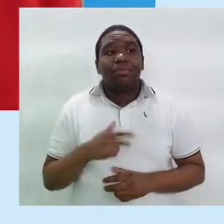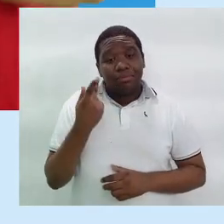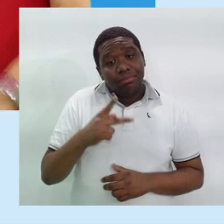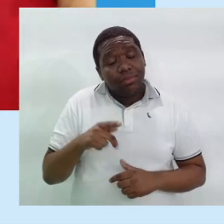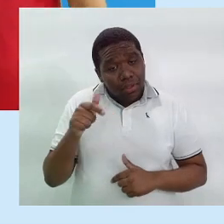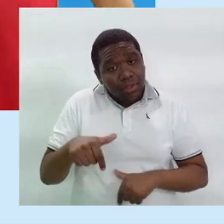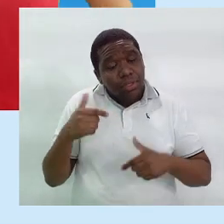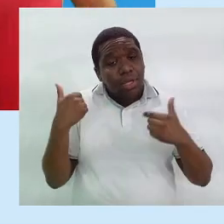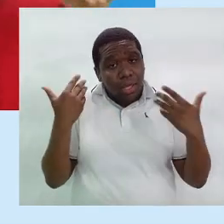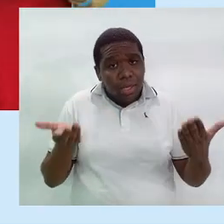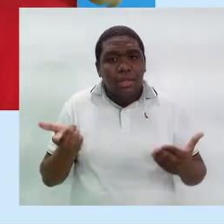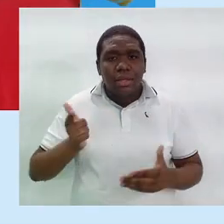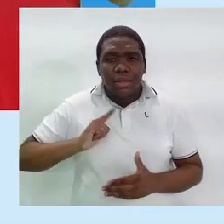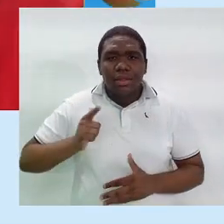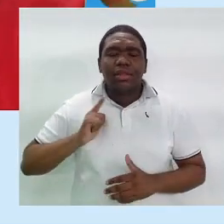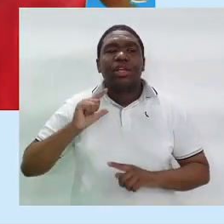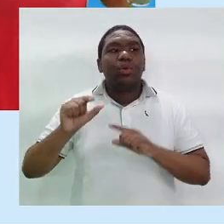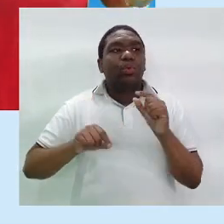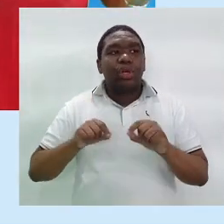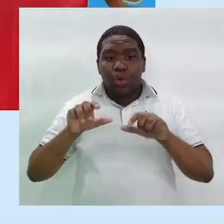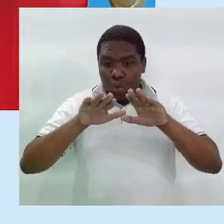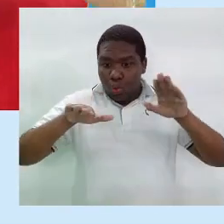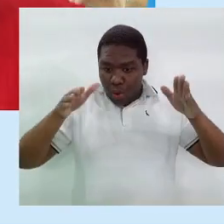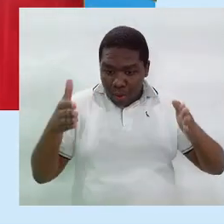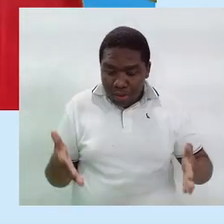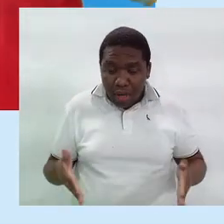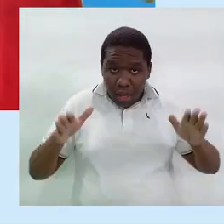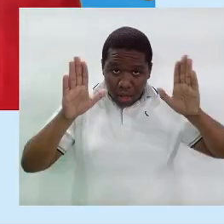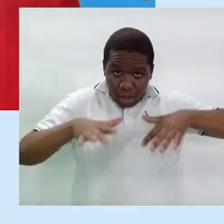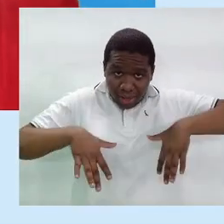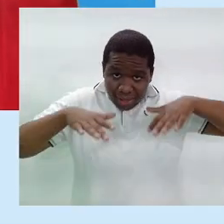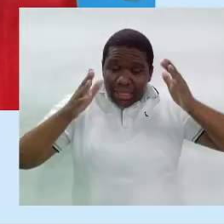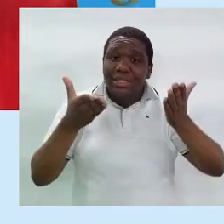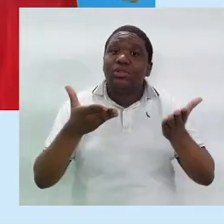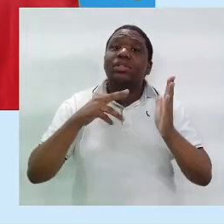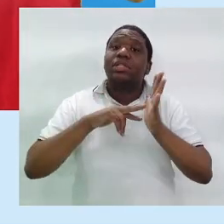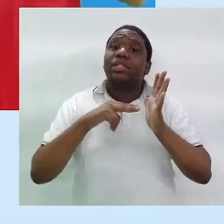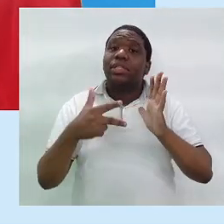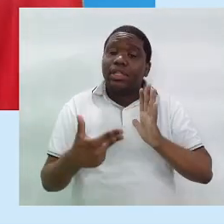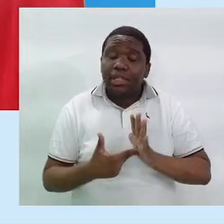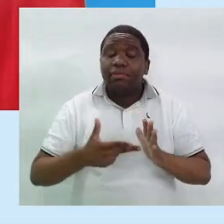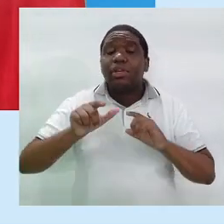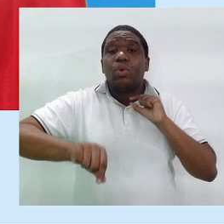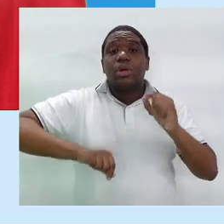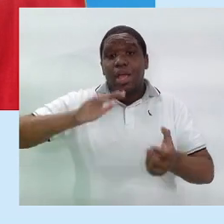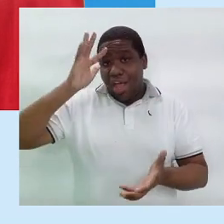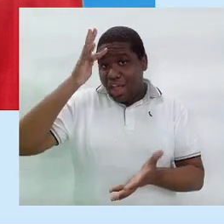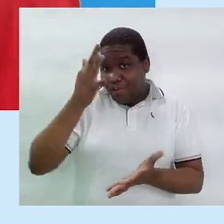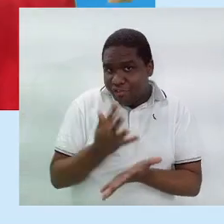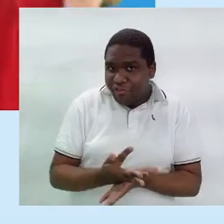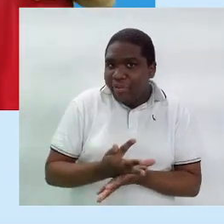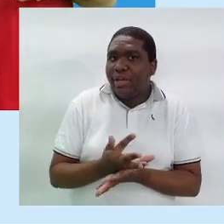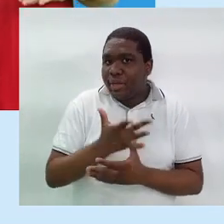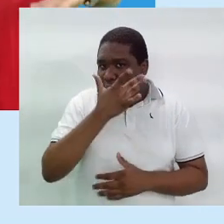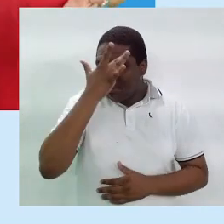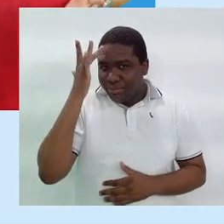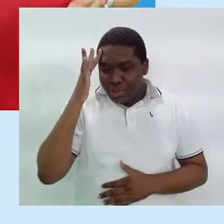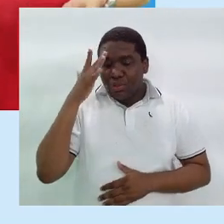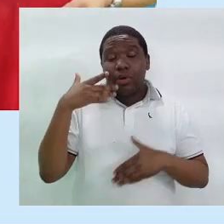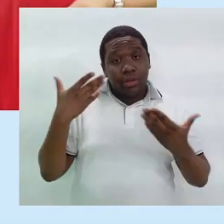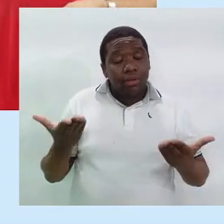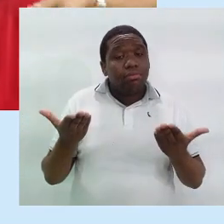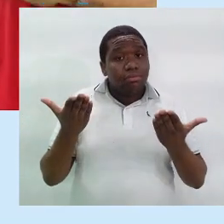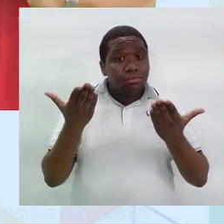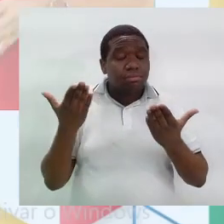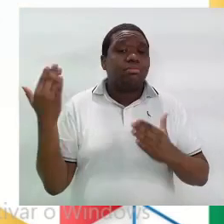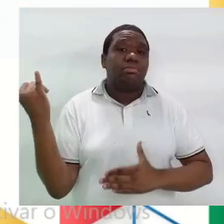tela temos o altar Wicca, é a expressão da fé do seu adepto. Desta maneira,